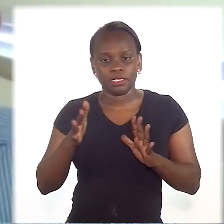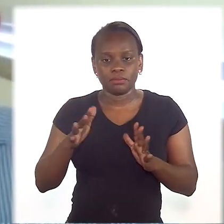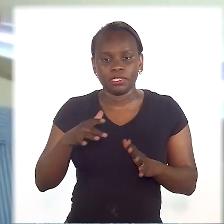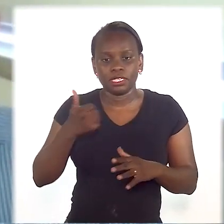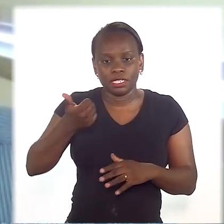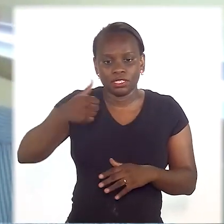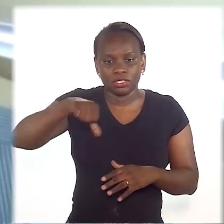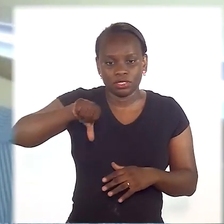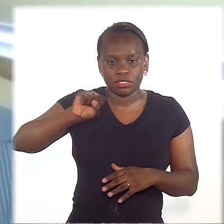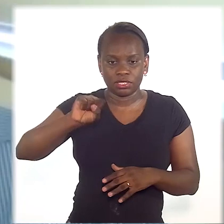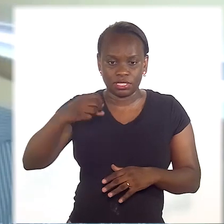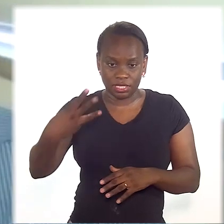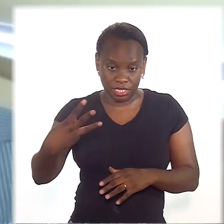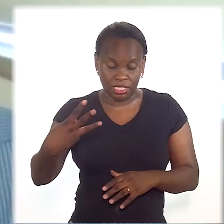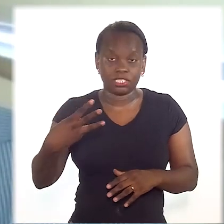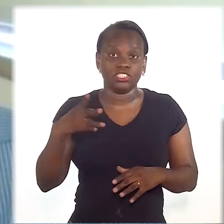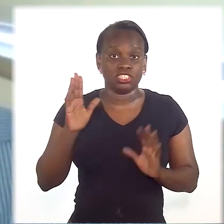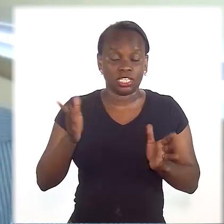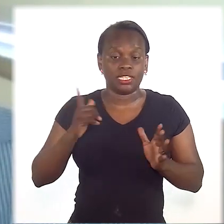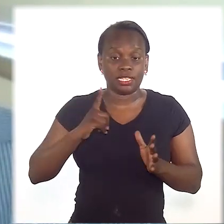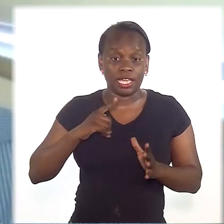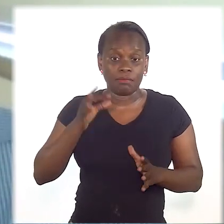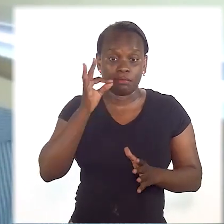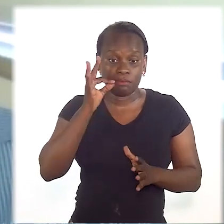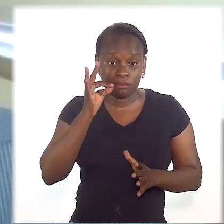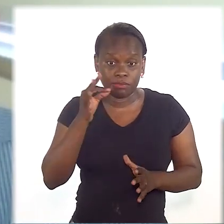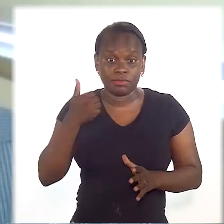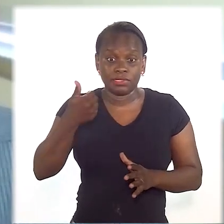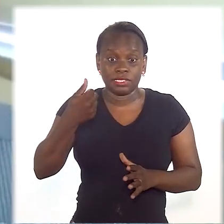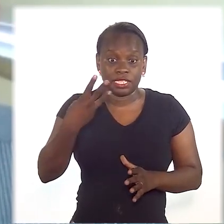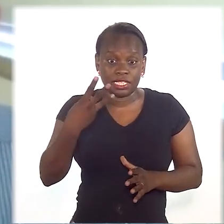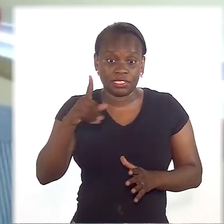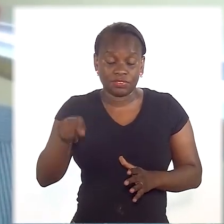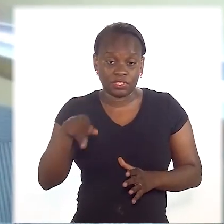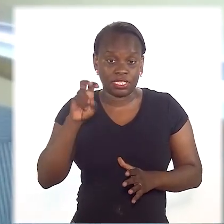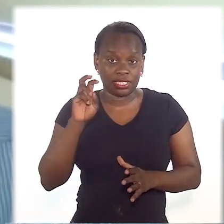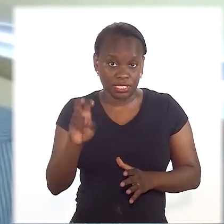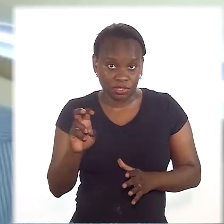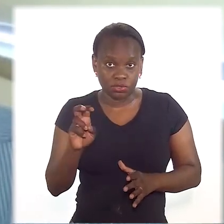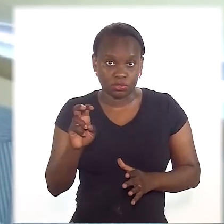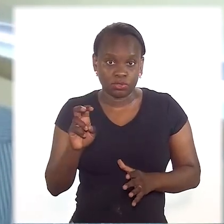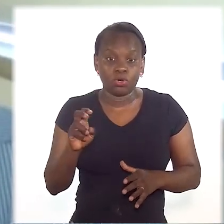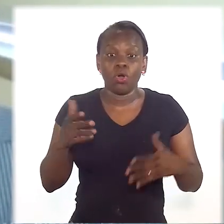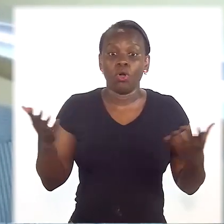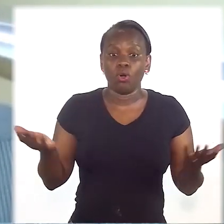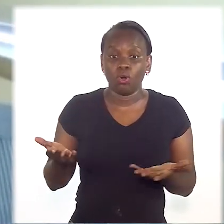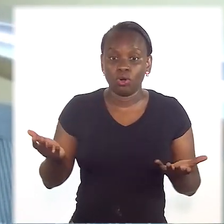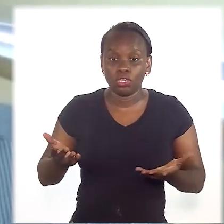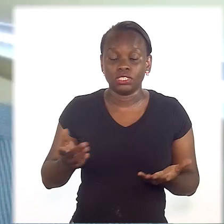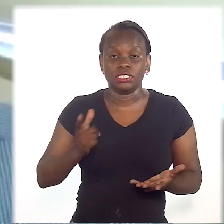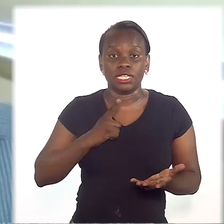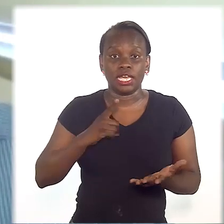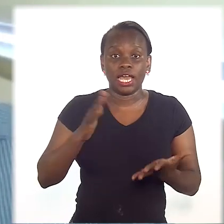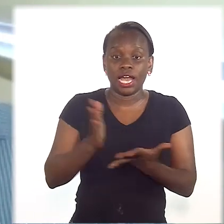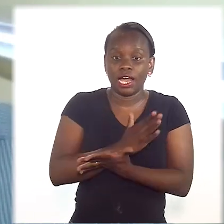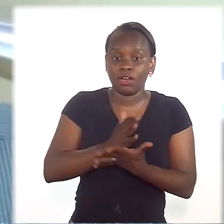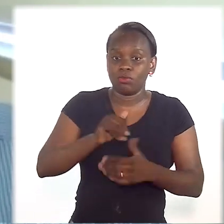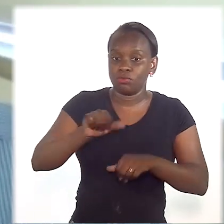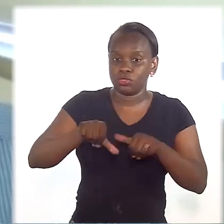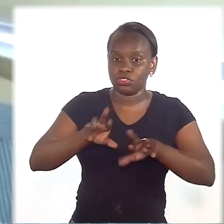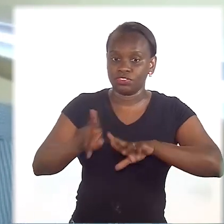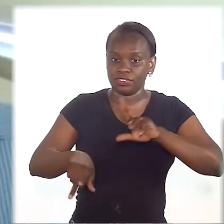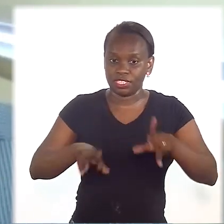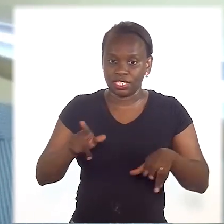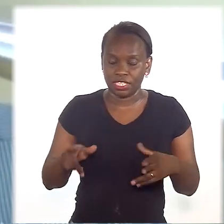mais especificamente 83, já havia maconha com 13,5, e hoje nós já temos